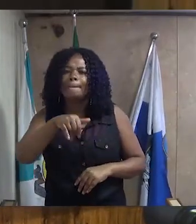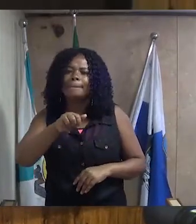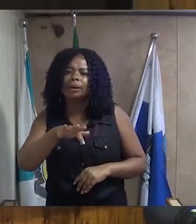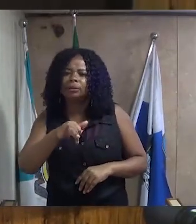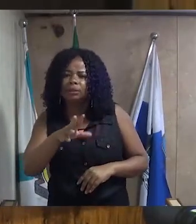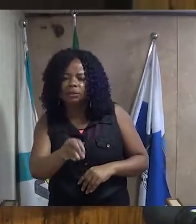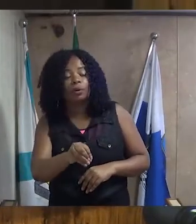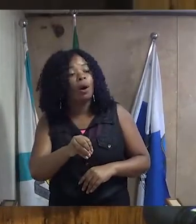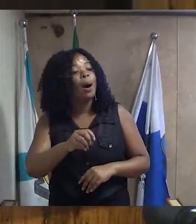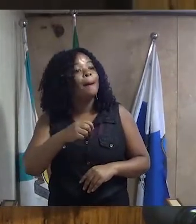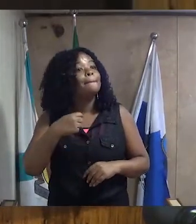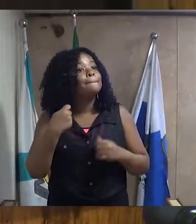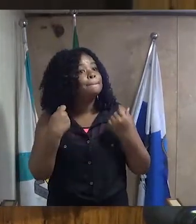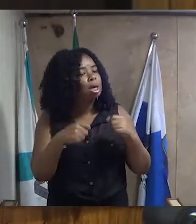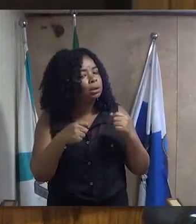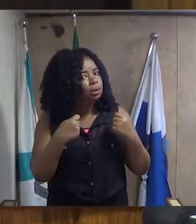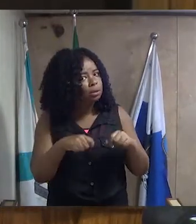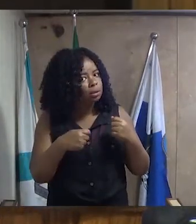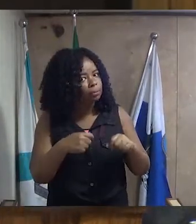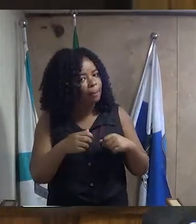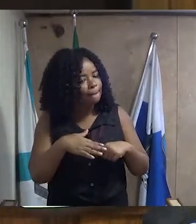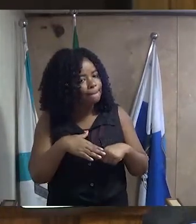precisamos ir mais além.